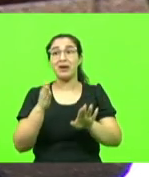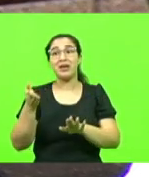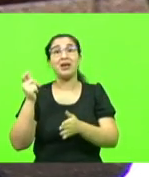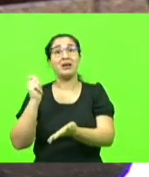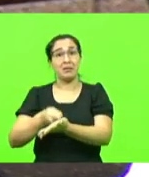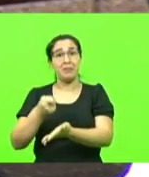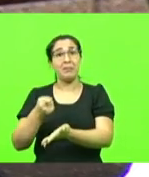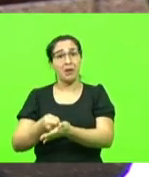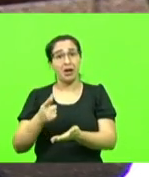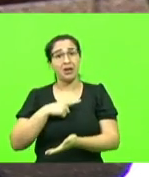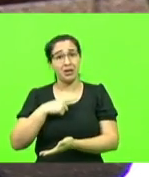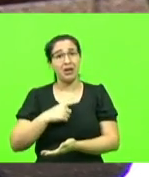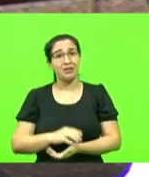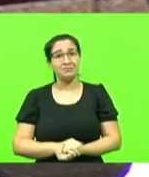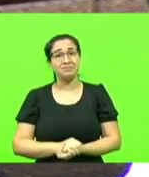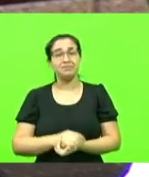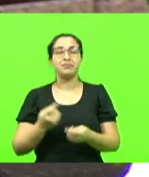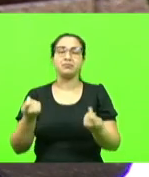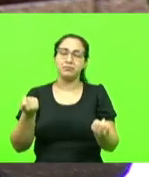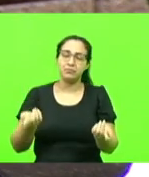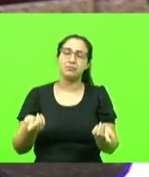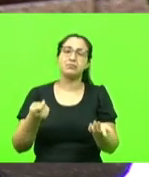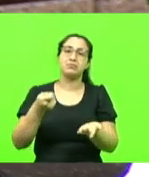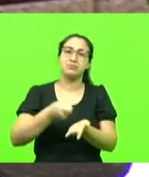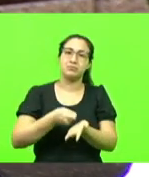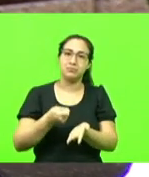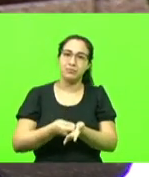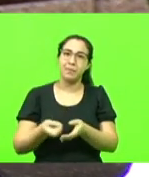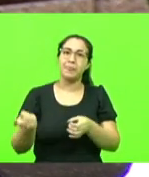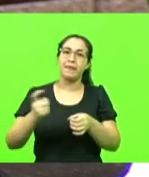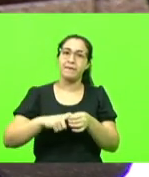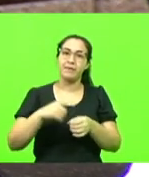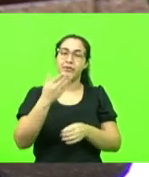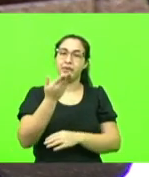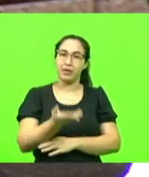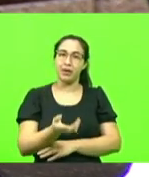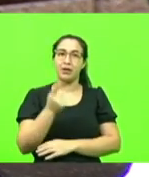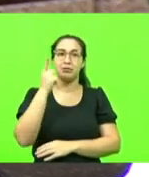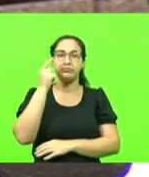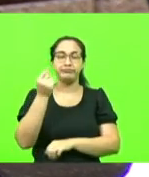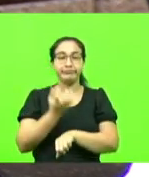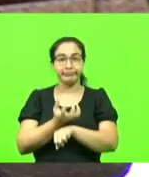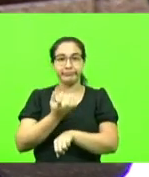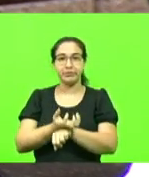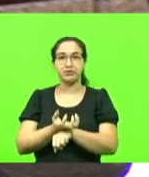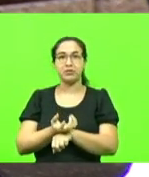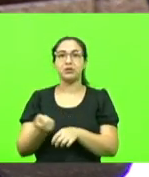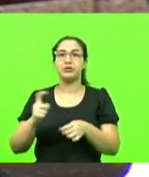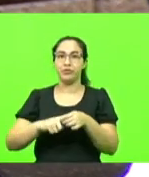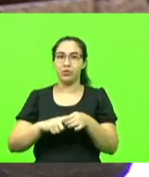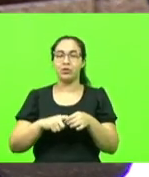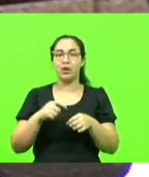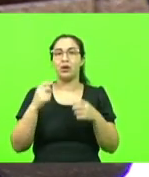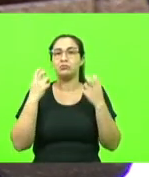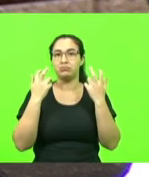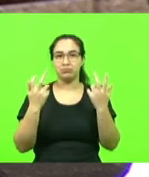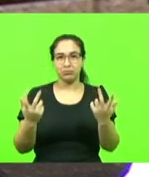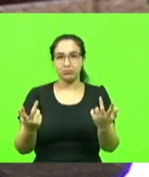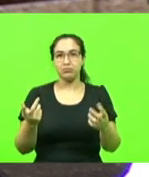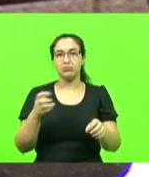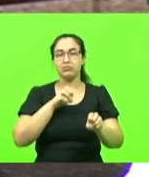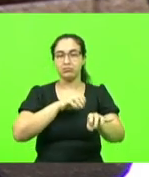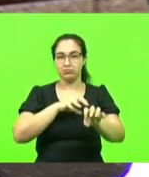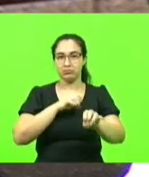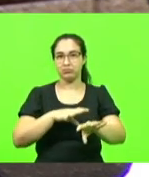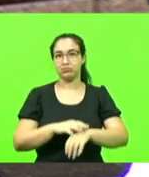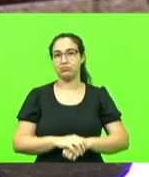por isso. Então, que nós cobremos o retorno imediato da Universidade Estadual de Santa Catarina. A sociedade já não aguenta mais